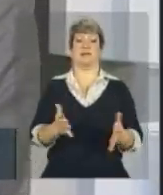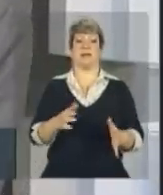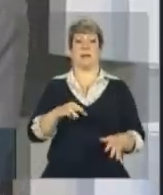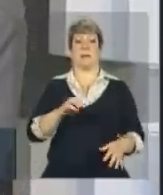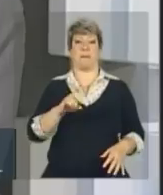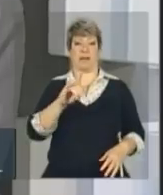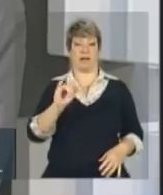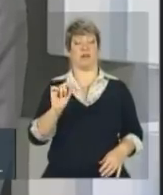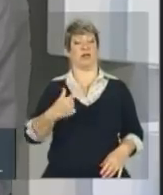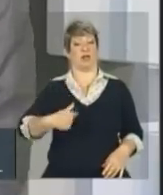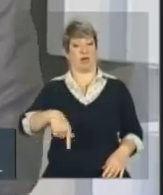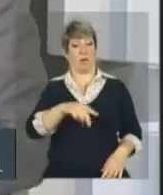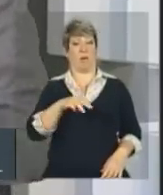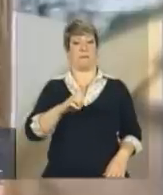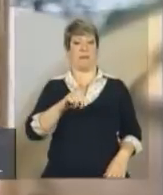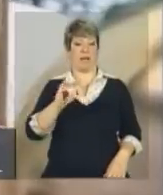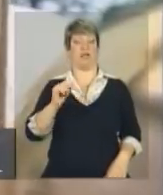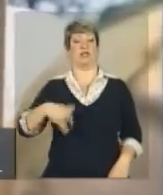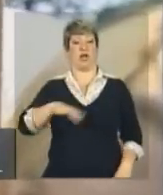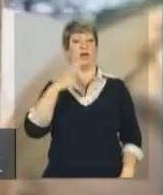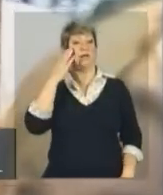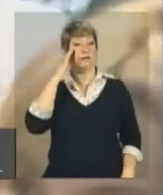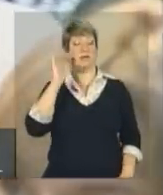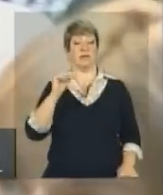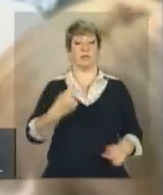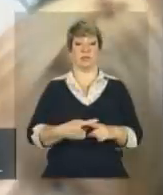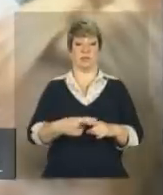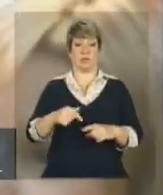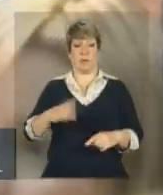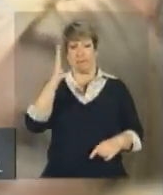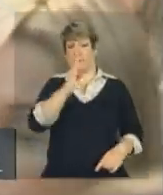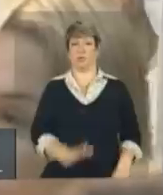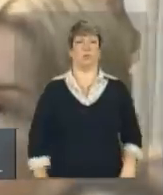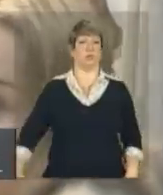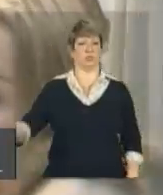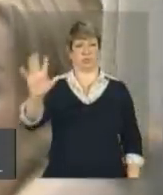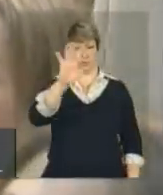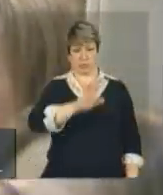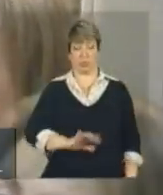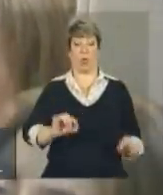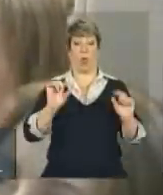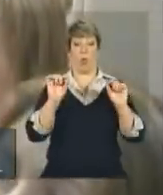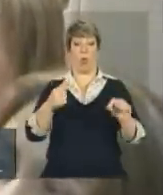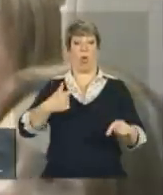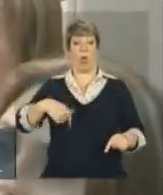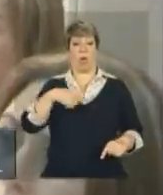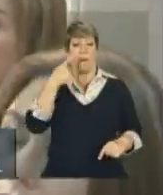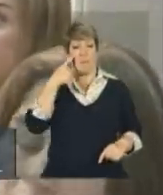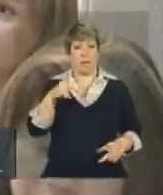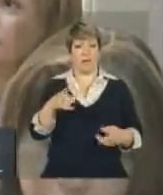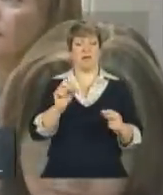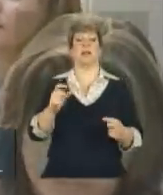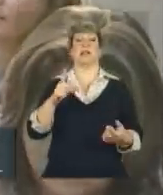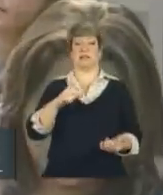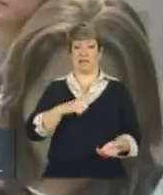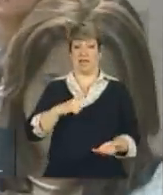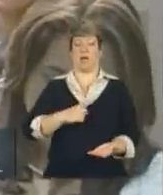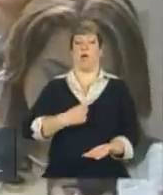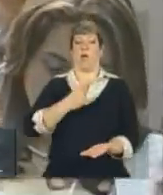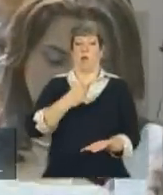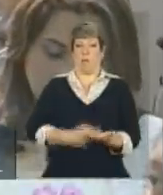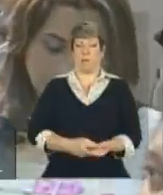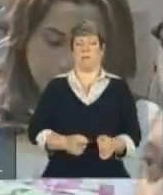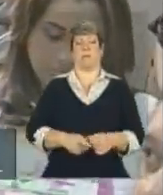de média a gente entende, porque nós estamos lidando com o Brasil todo, o que nós percebemos é um compromisso maior